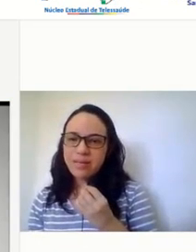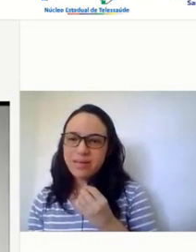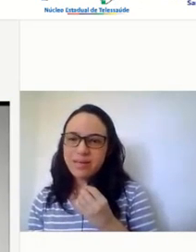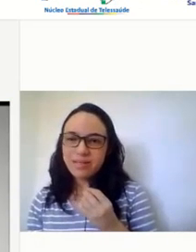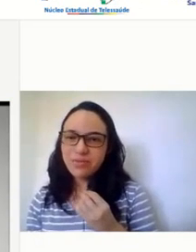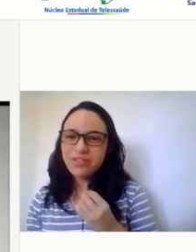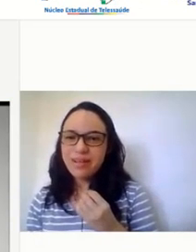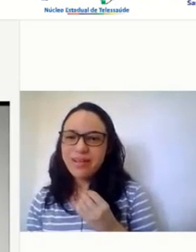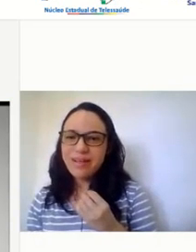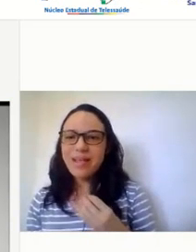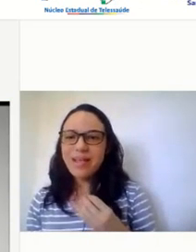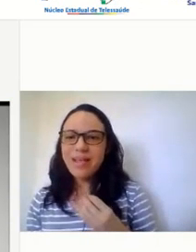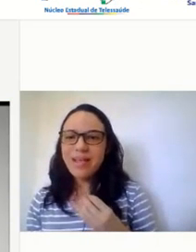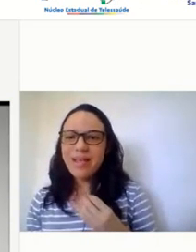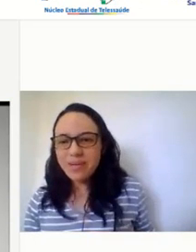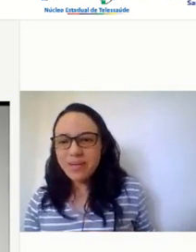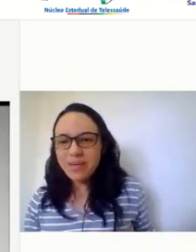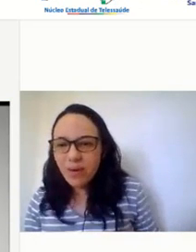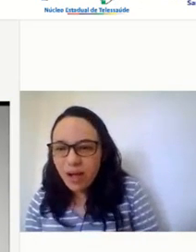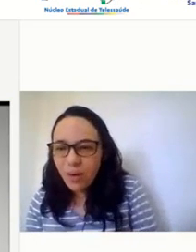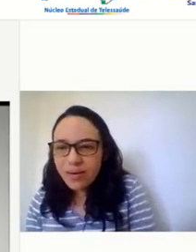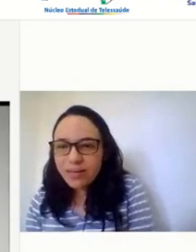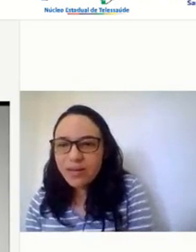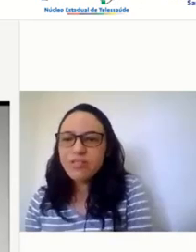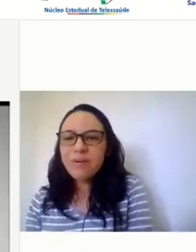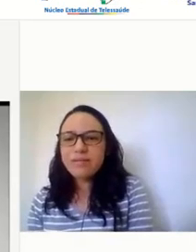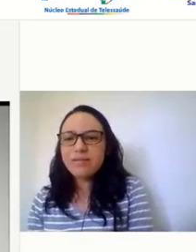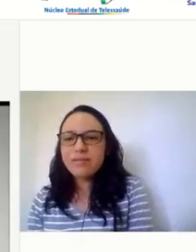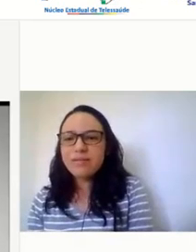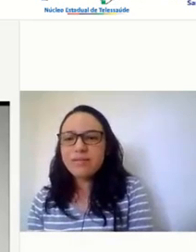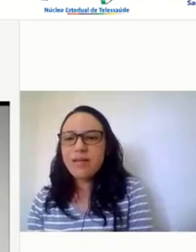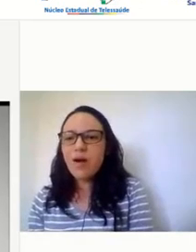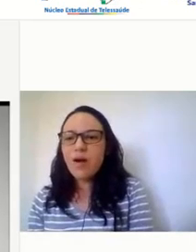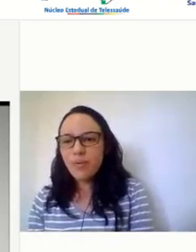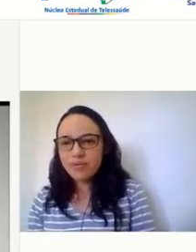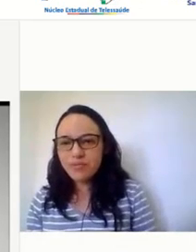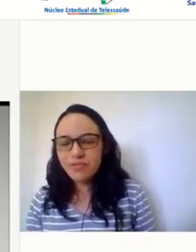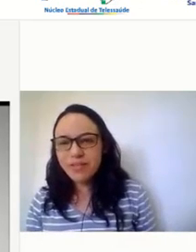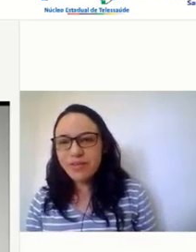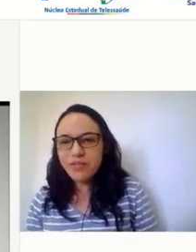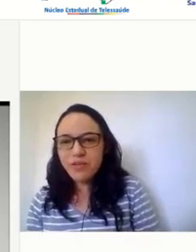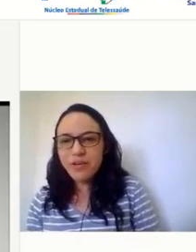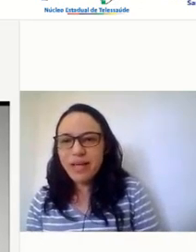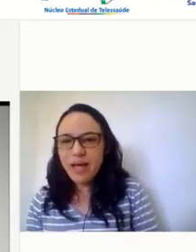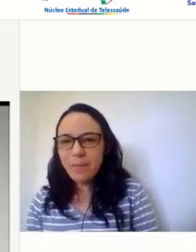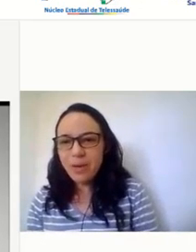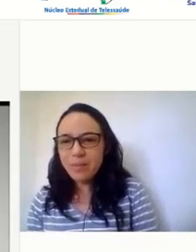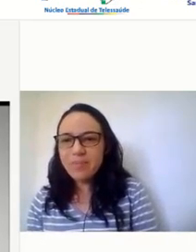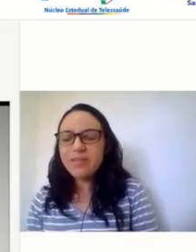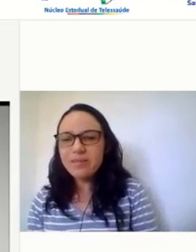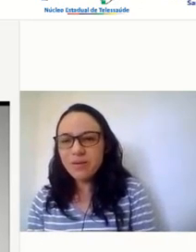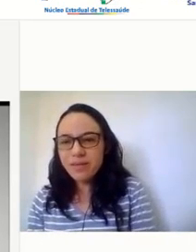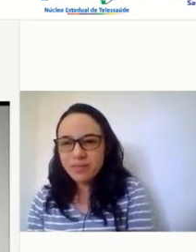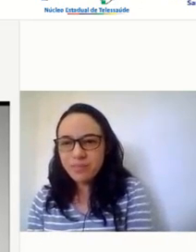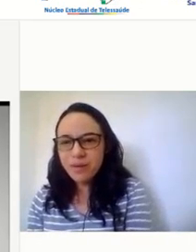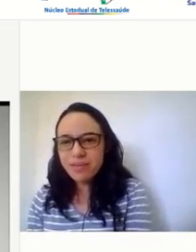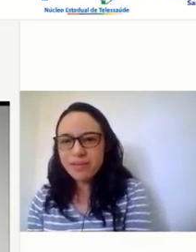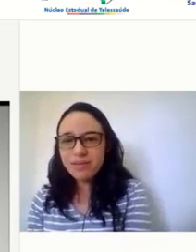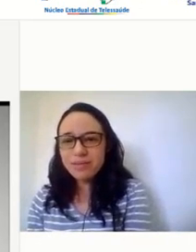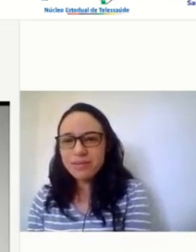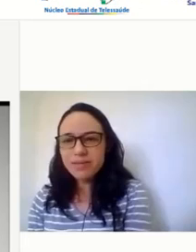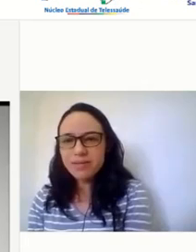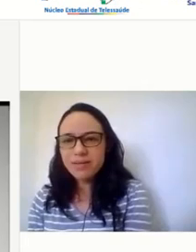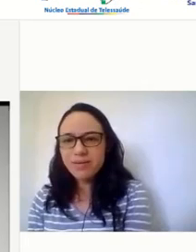iremos passar o próximo vídeo de paramentação de suprimentos e foi utilizado no sistema